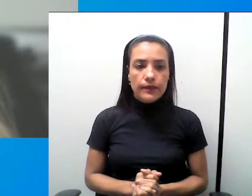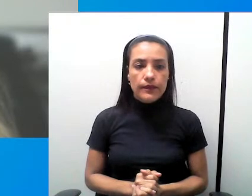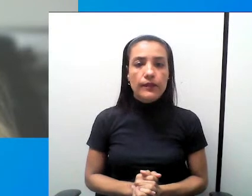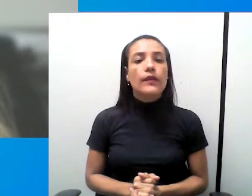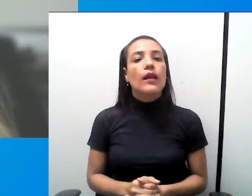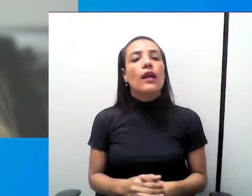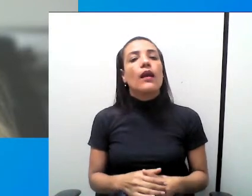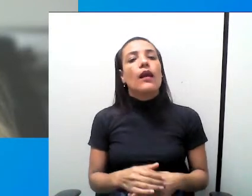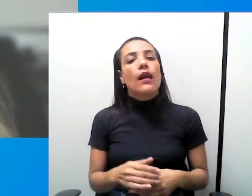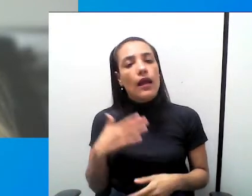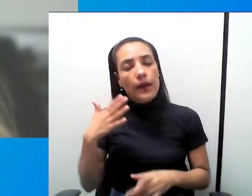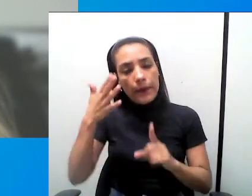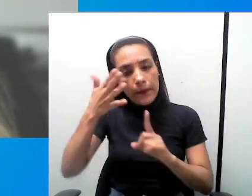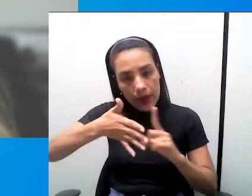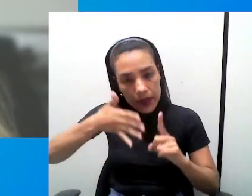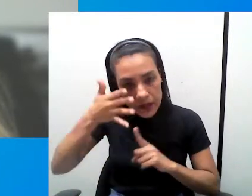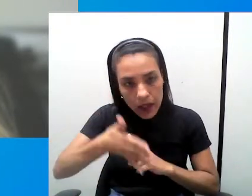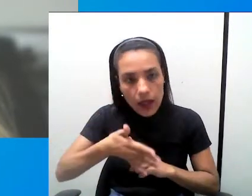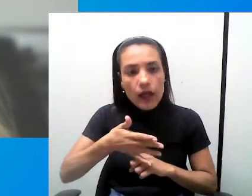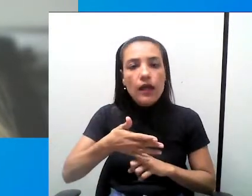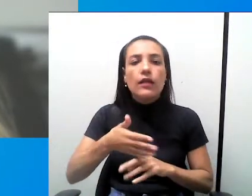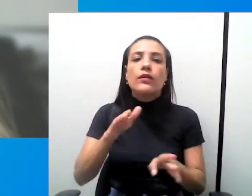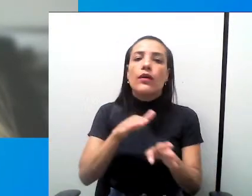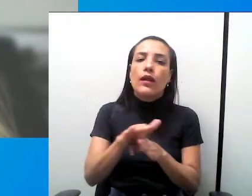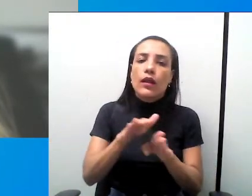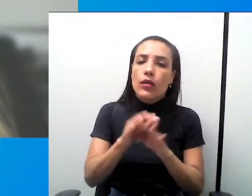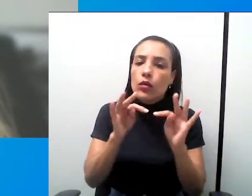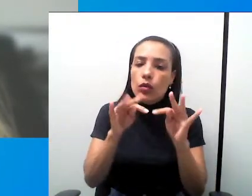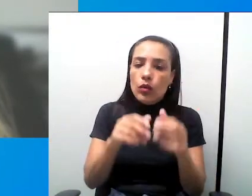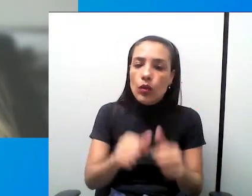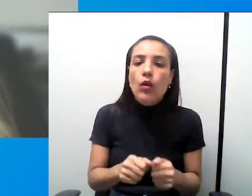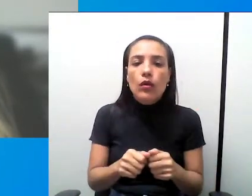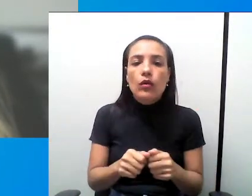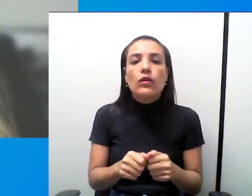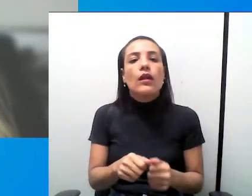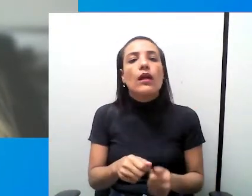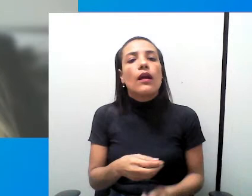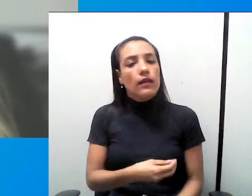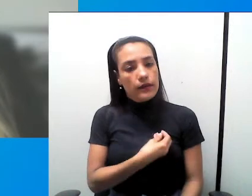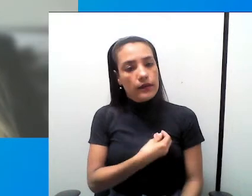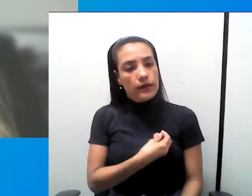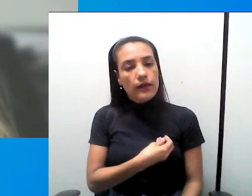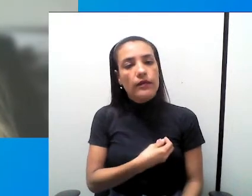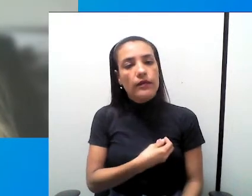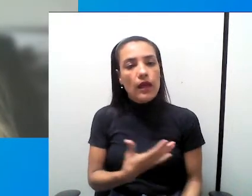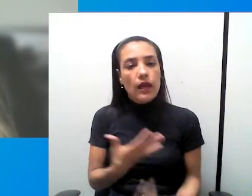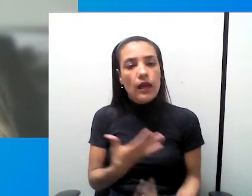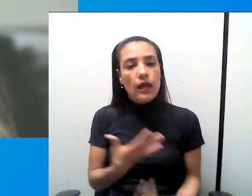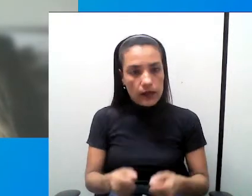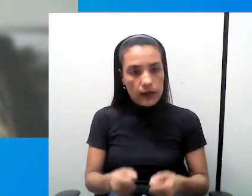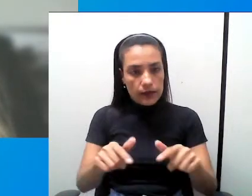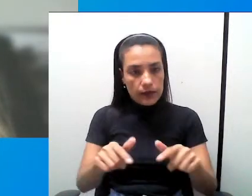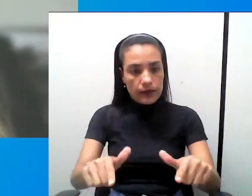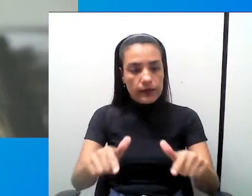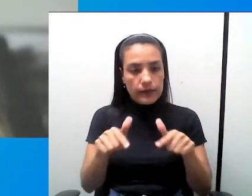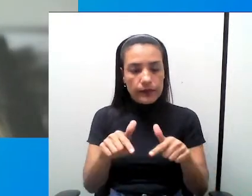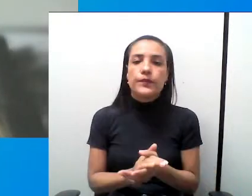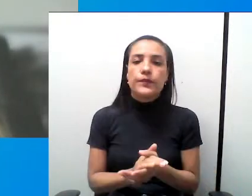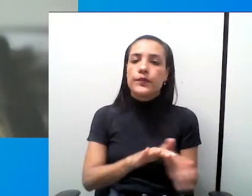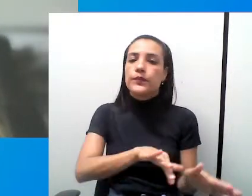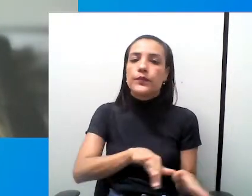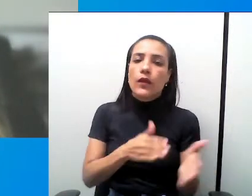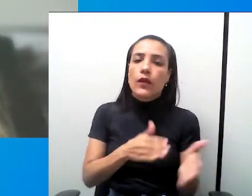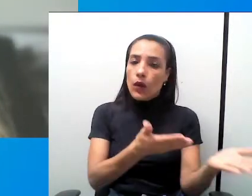apresentadores, palestrantes e participantes do evento. Tá? Então, eu convido nesse momento para